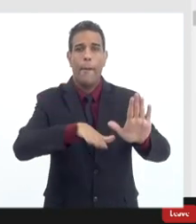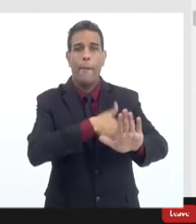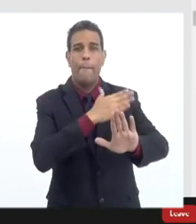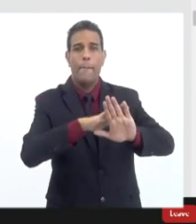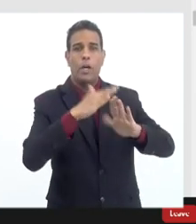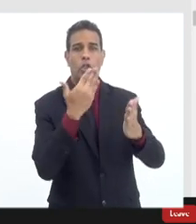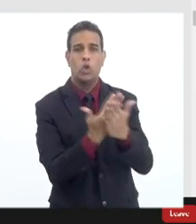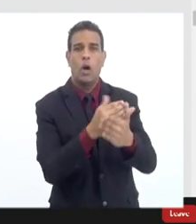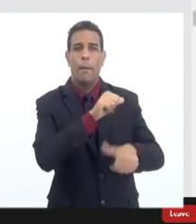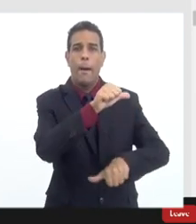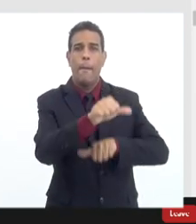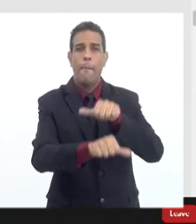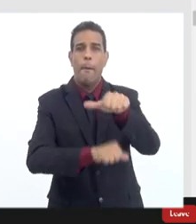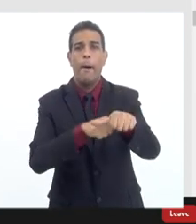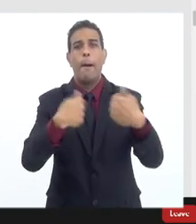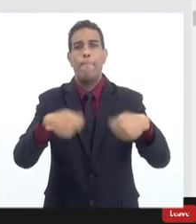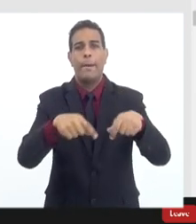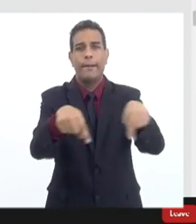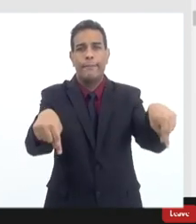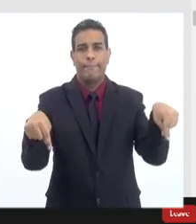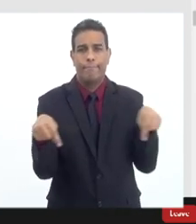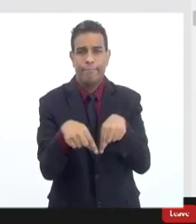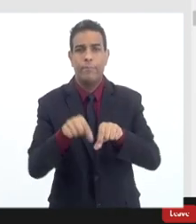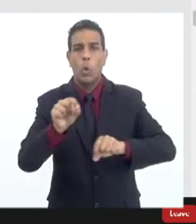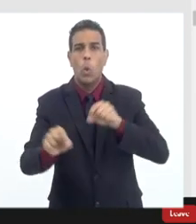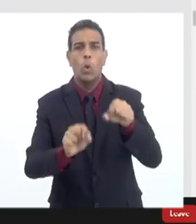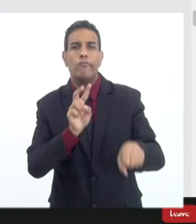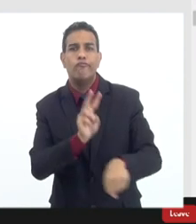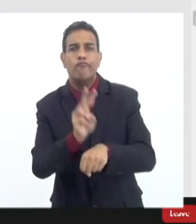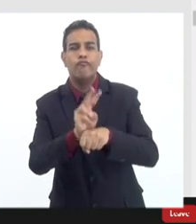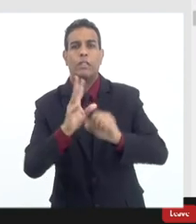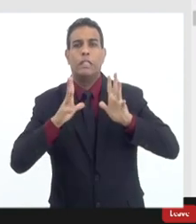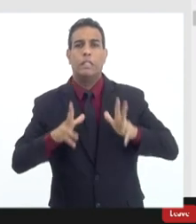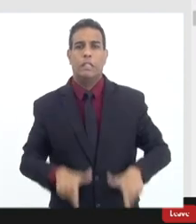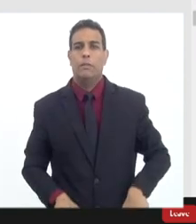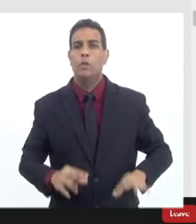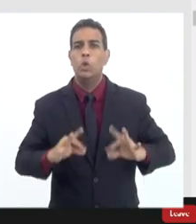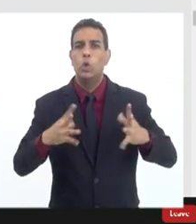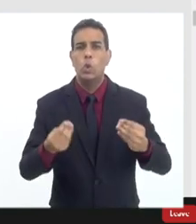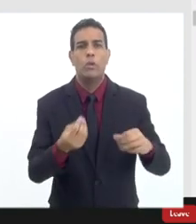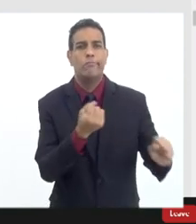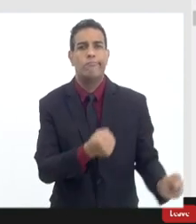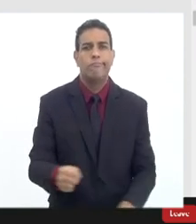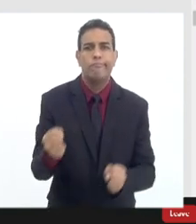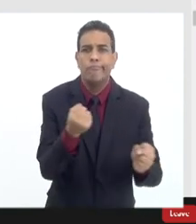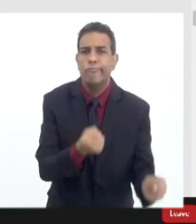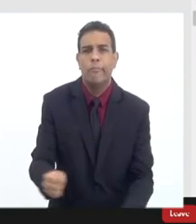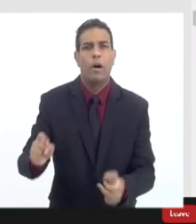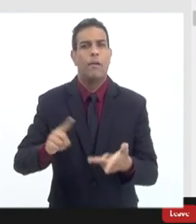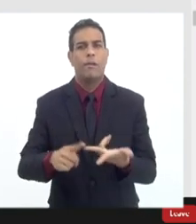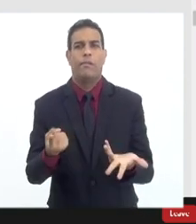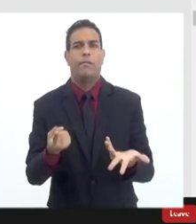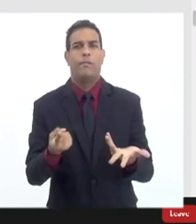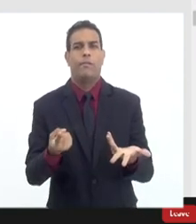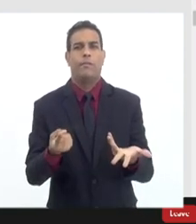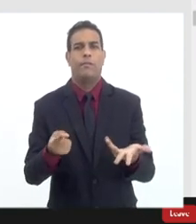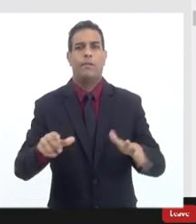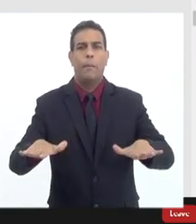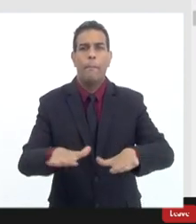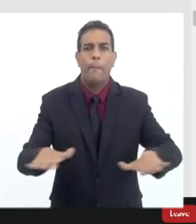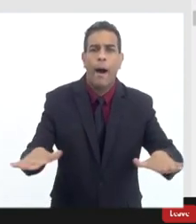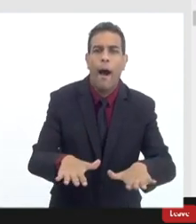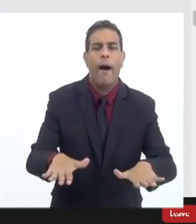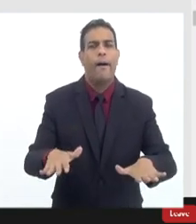em cada mudança de turnos, todas as salas têm que passar por um processo de higienização. uma varreção molhada, né, um famoso passar